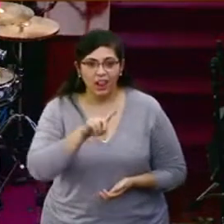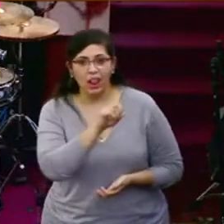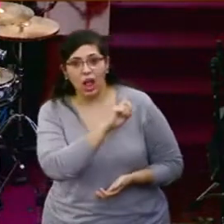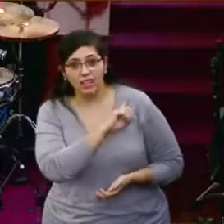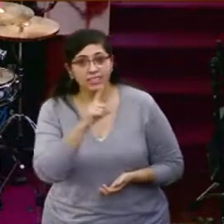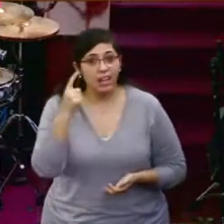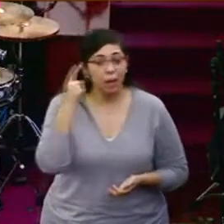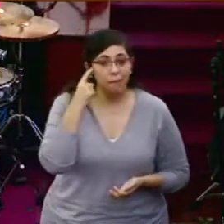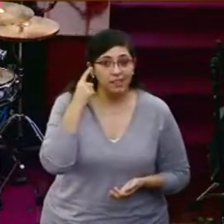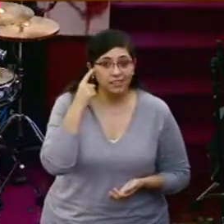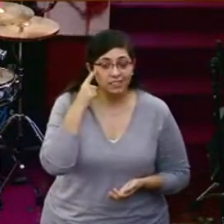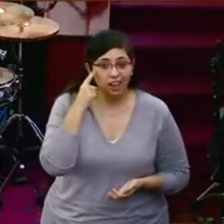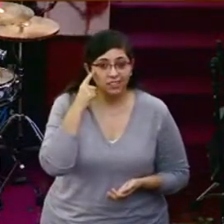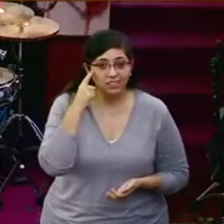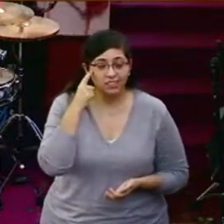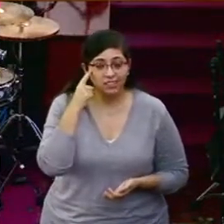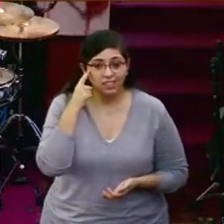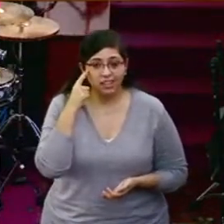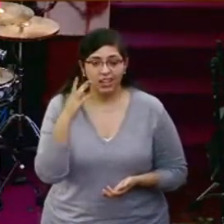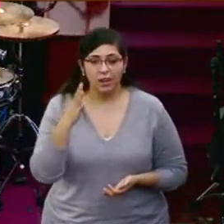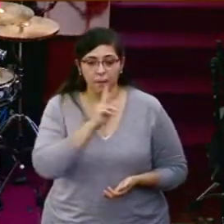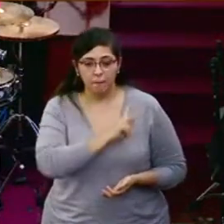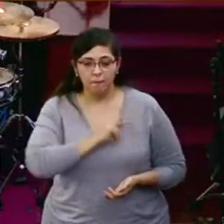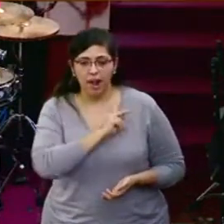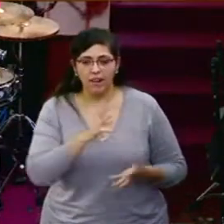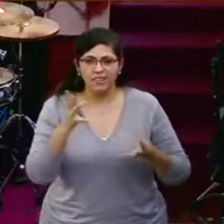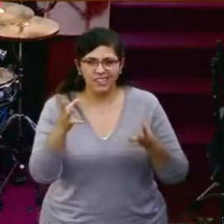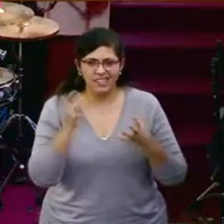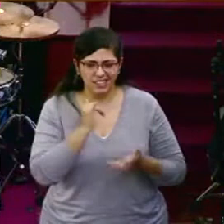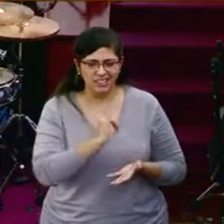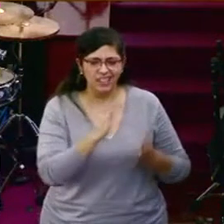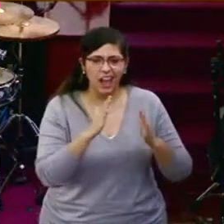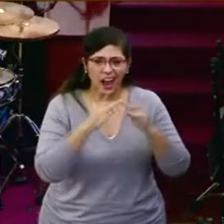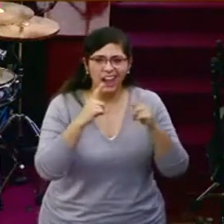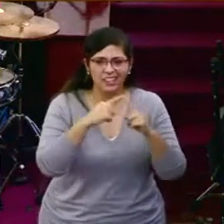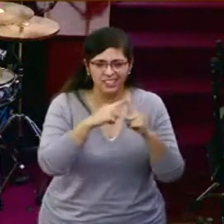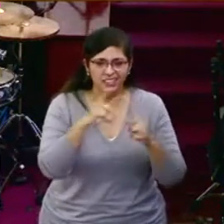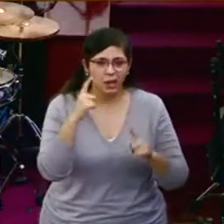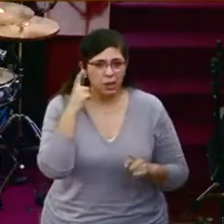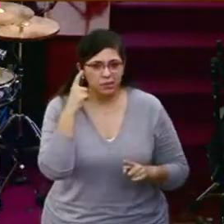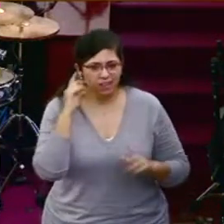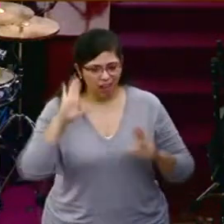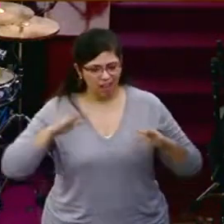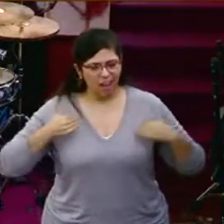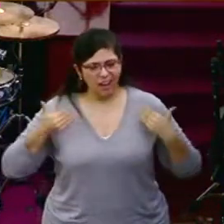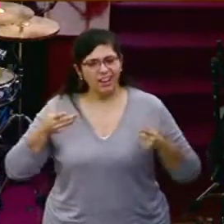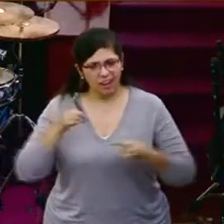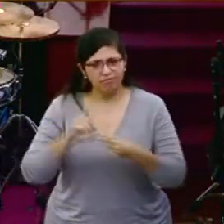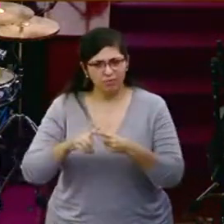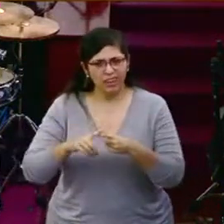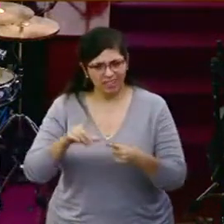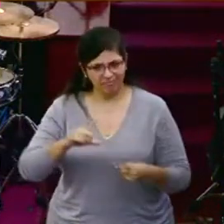queria dizer a igreja de felipos que ela tinha razões para se alegrar